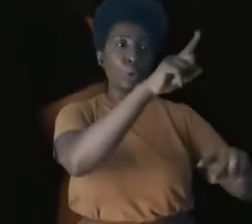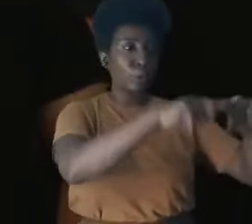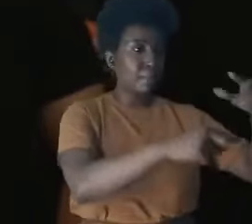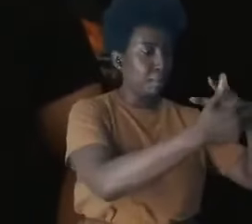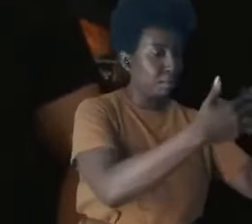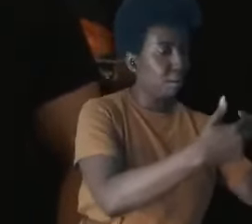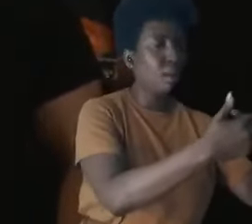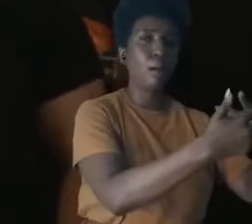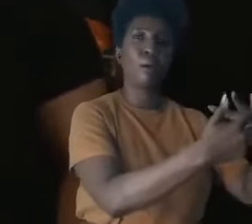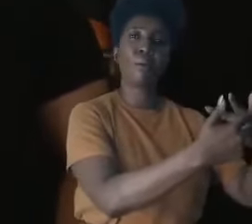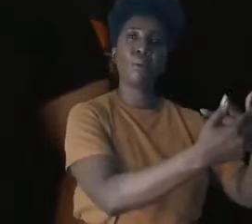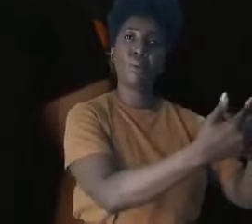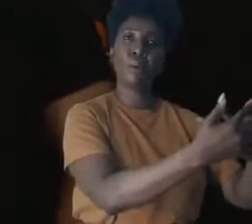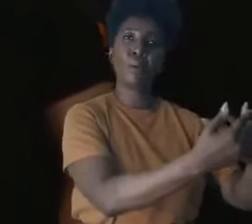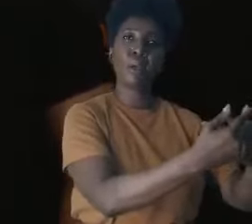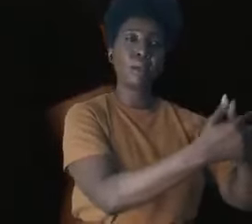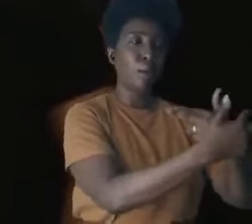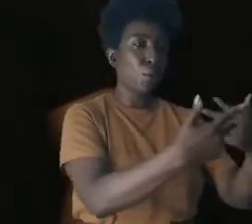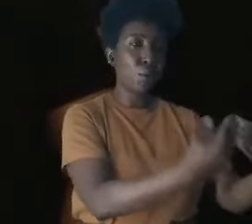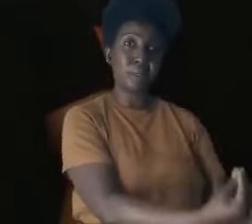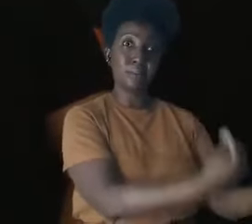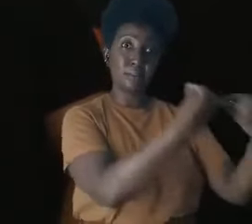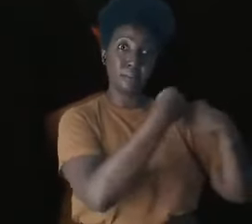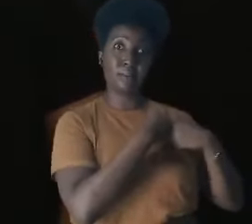e de vinho.